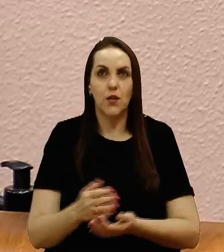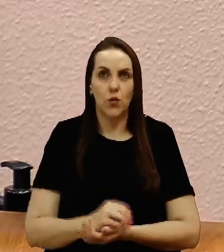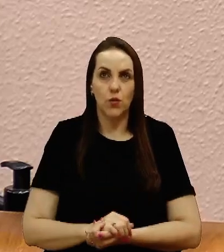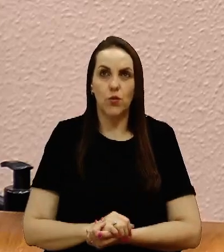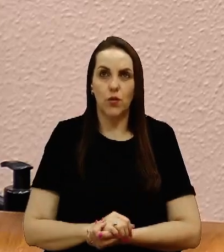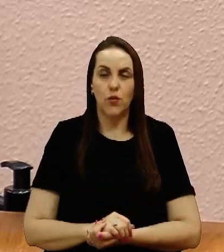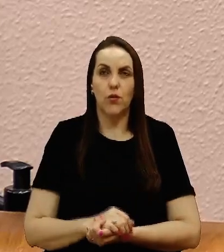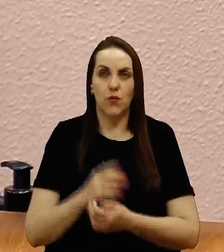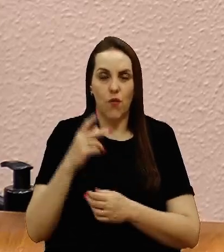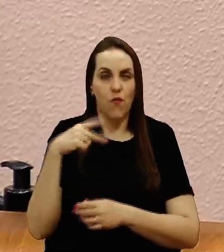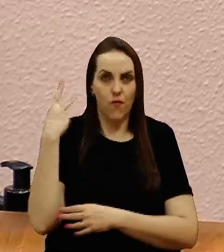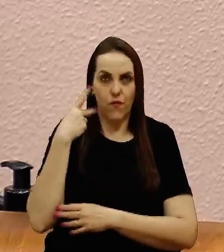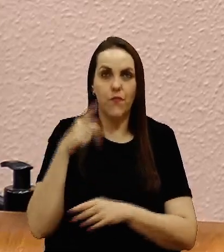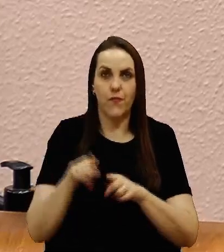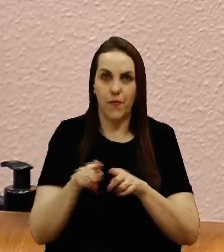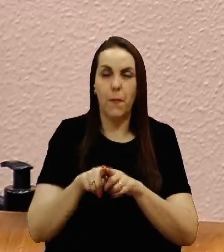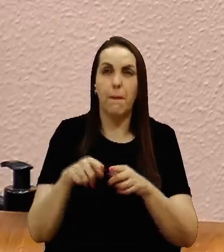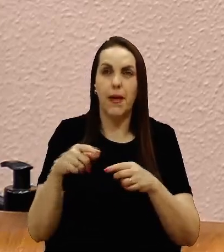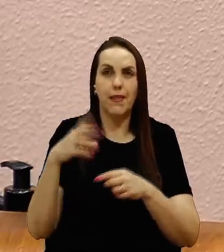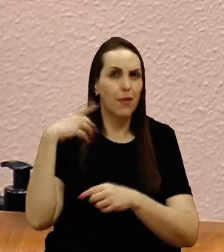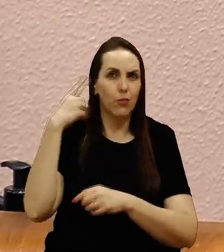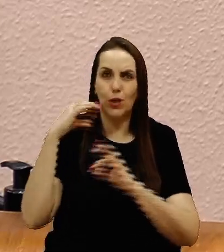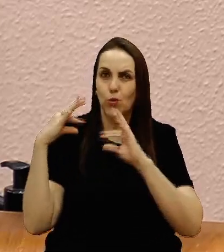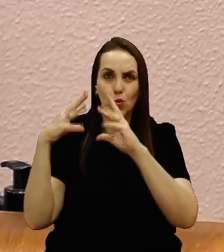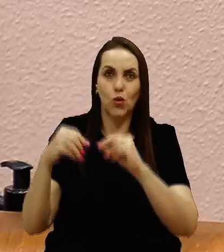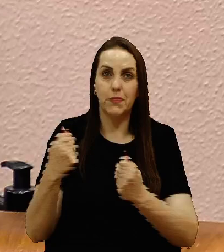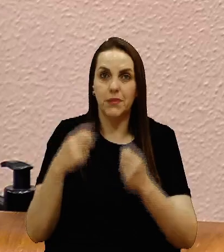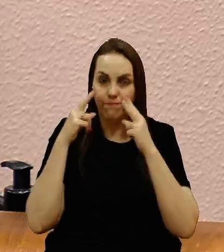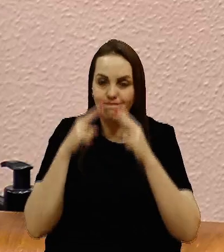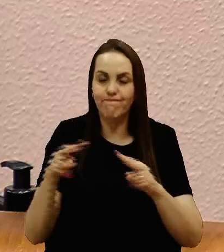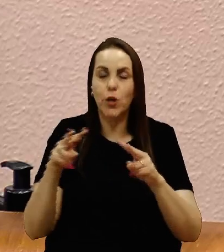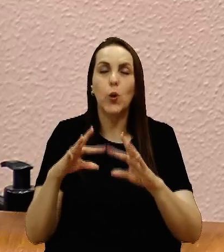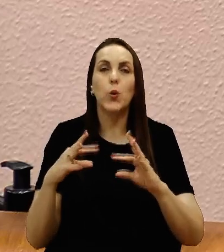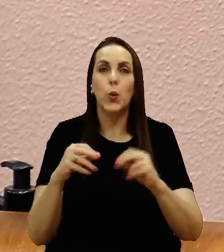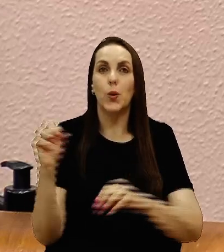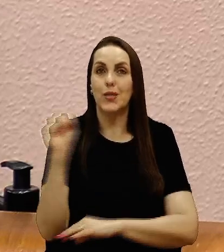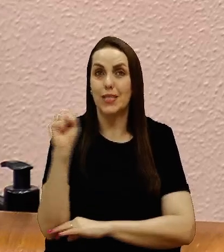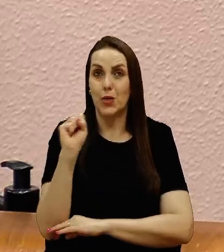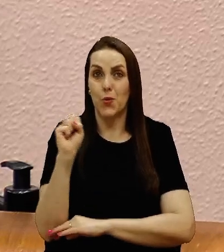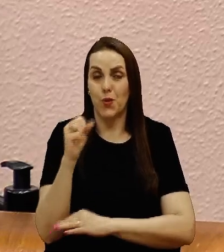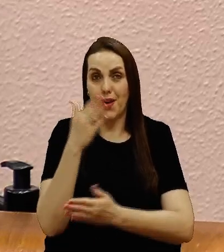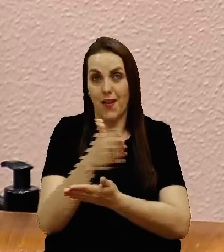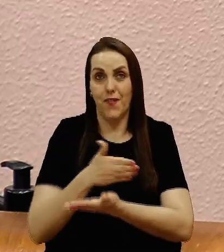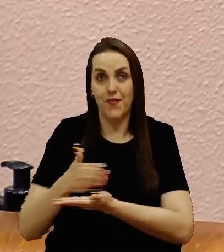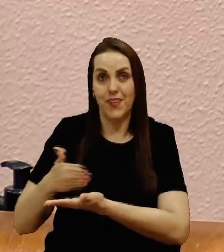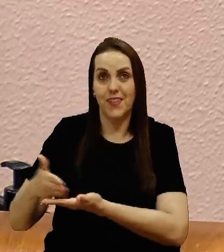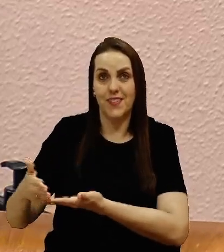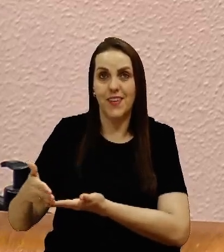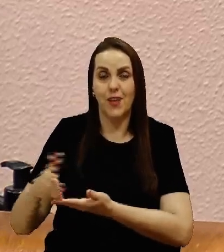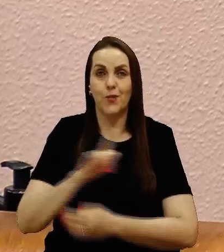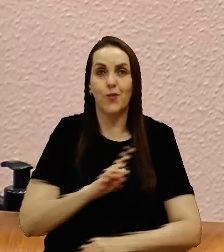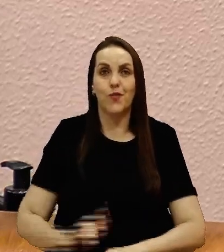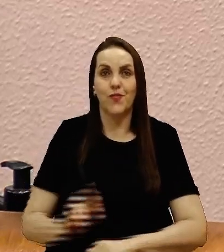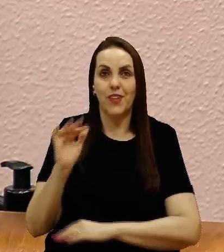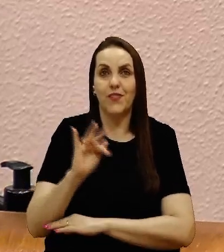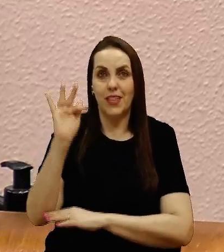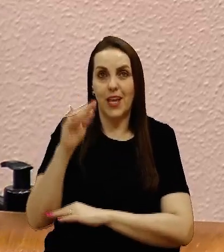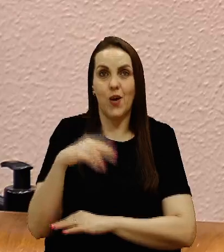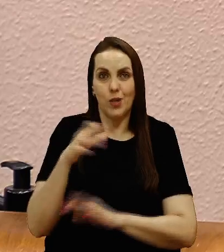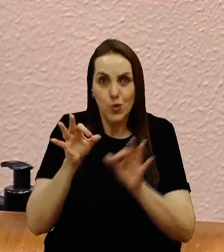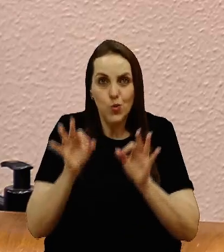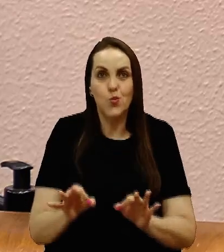isso. Se dependesse de nós, todo seguro seria financiado, né, vereador Libardi, pelo governo federal, porque seria justo. A gente sabe o peso e a